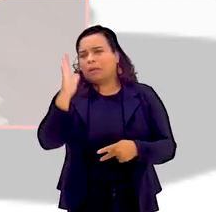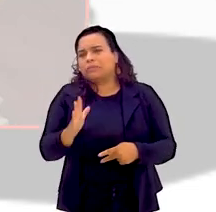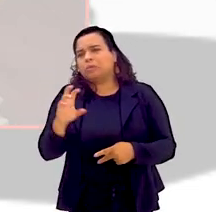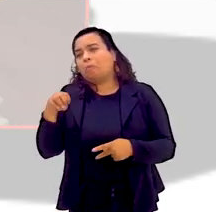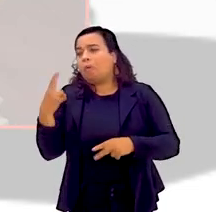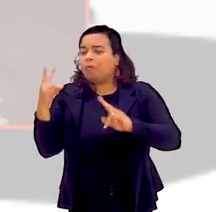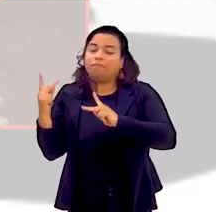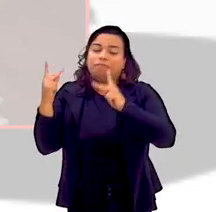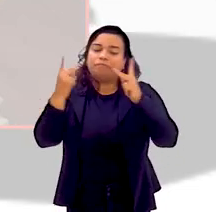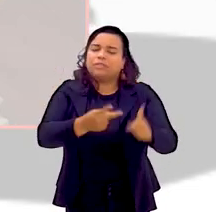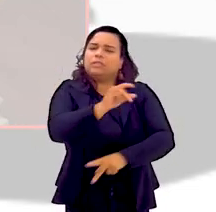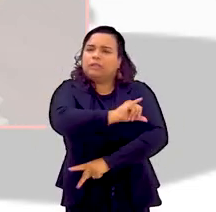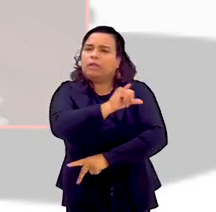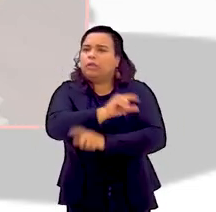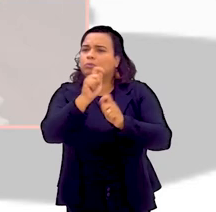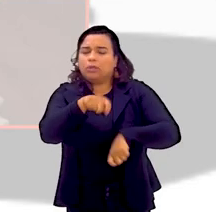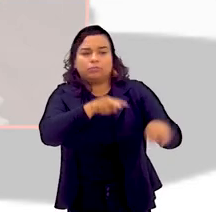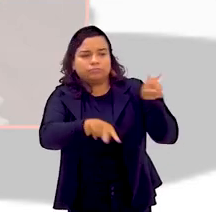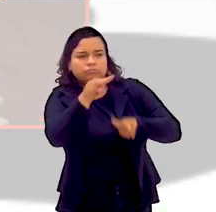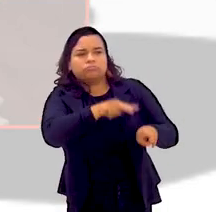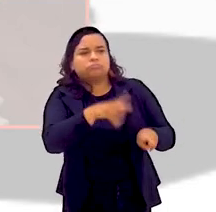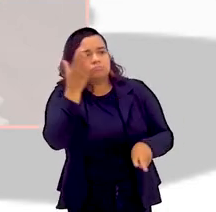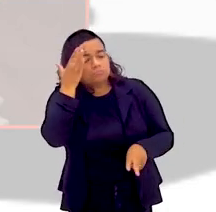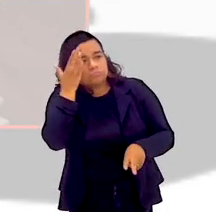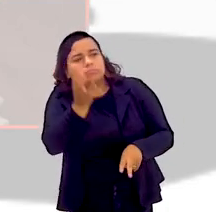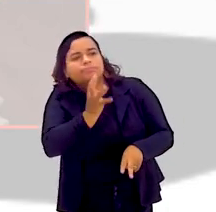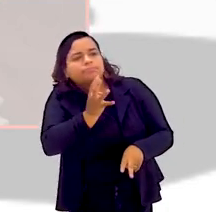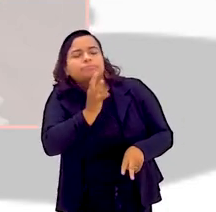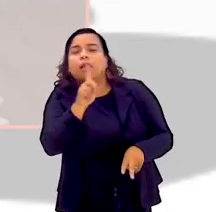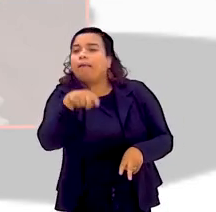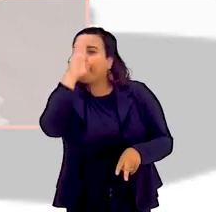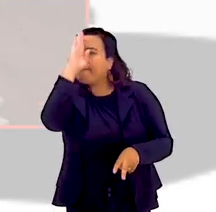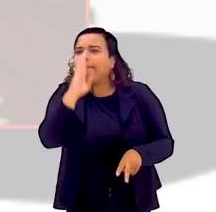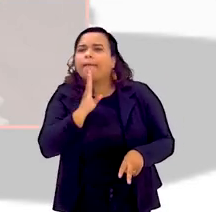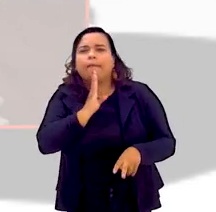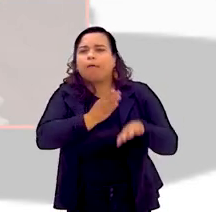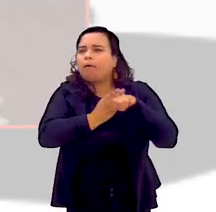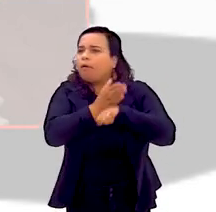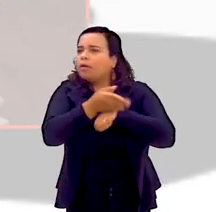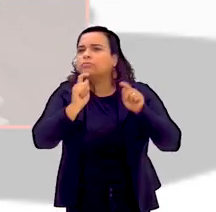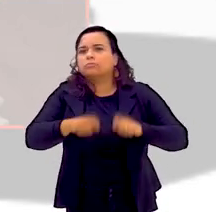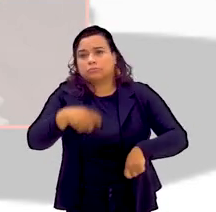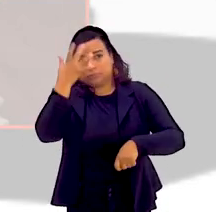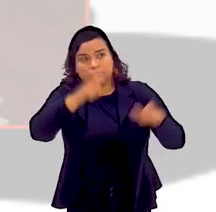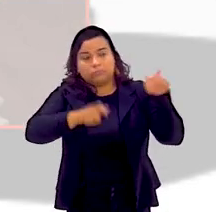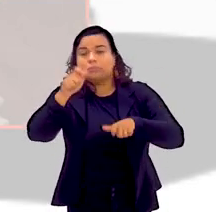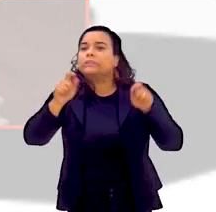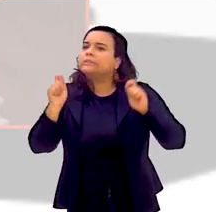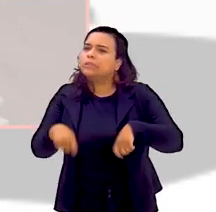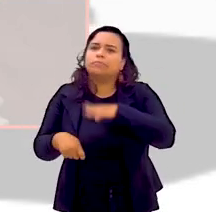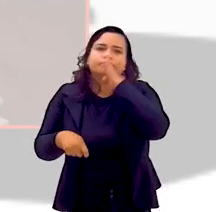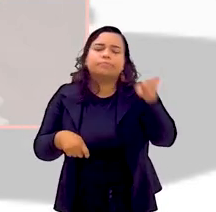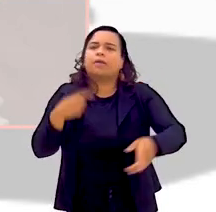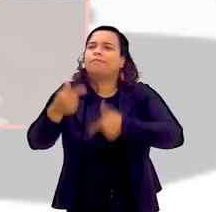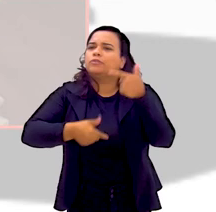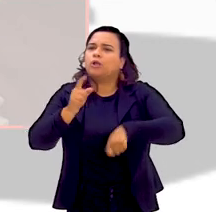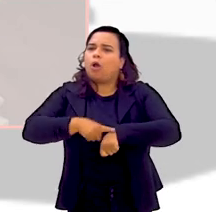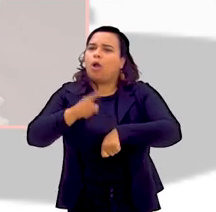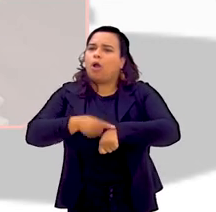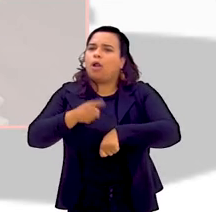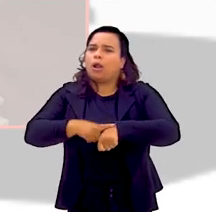podem usufruir daquele aspecto, daquela joia, que é gratuito o acesso, e as pessoas podem ali, e funciona no